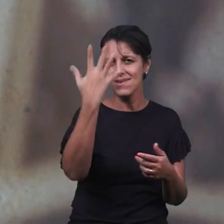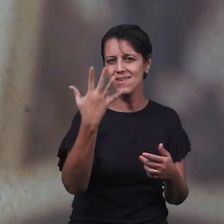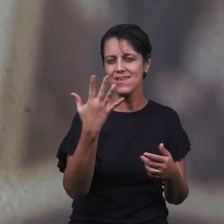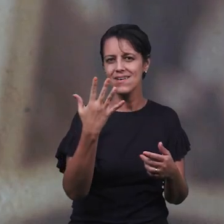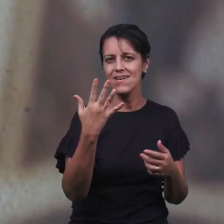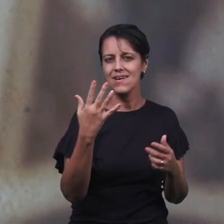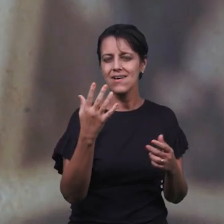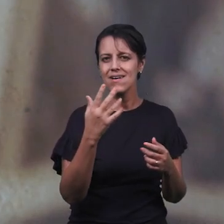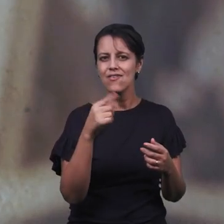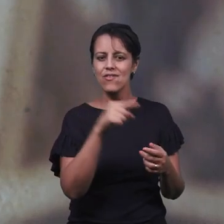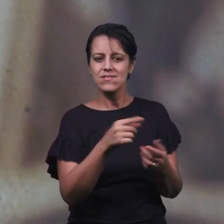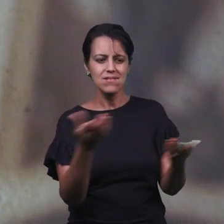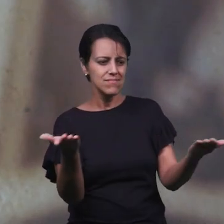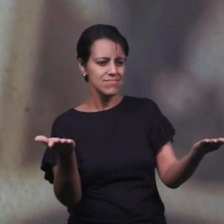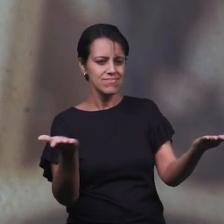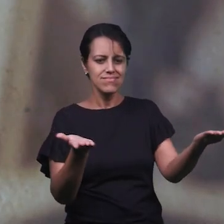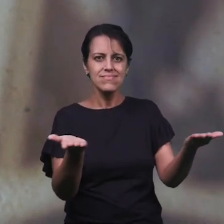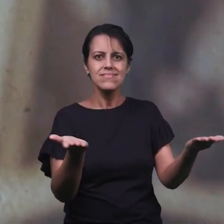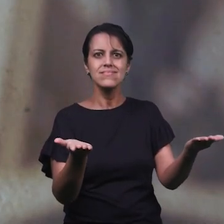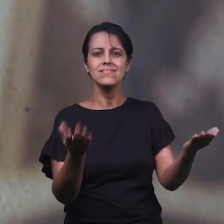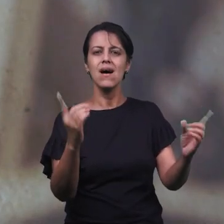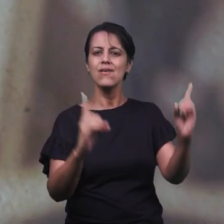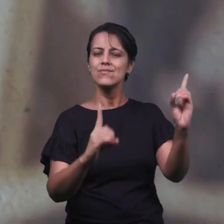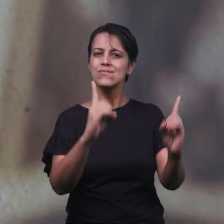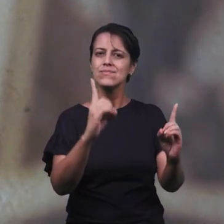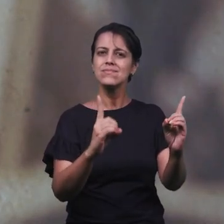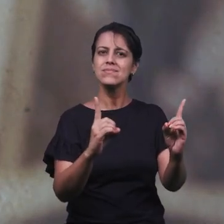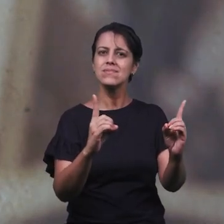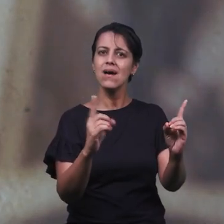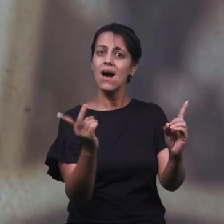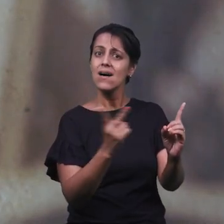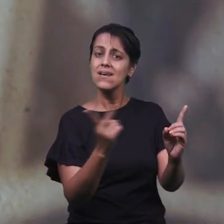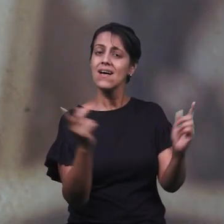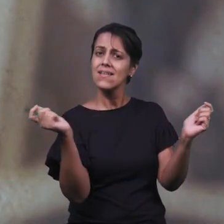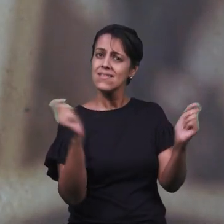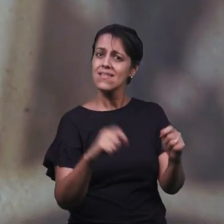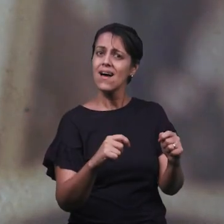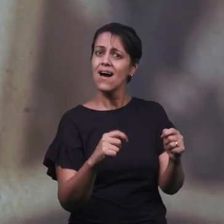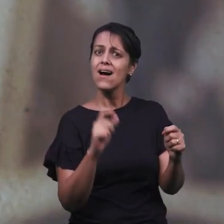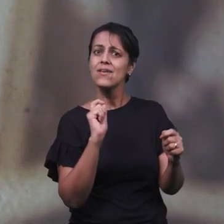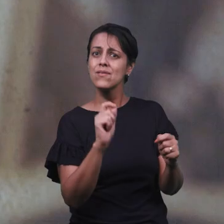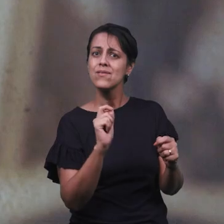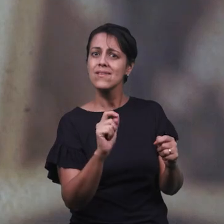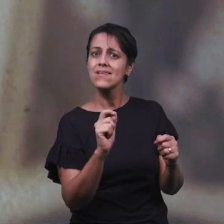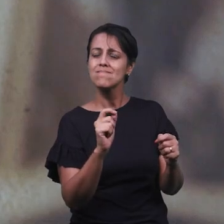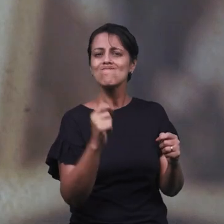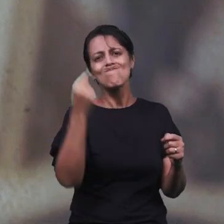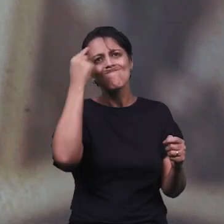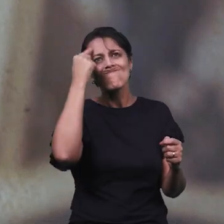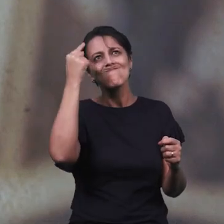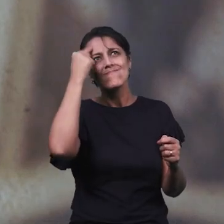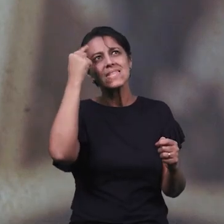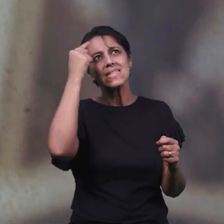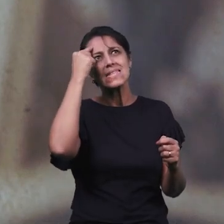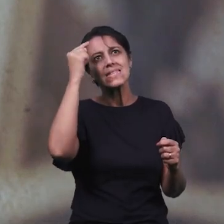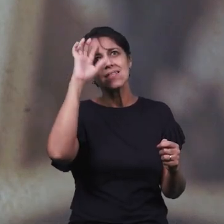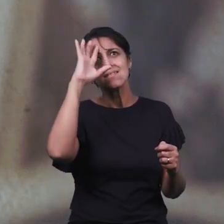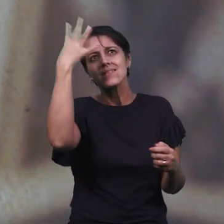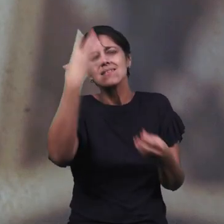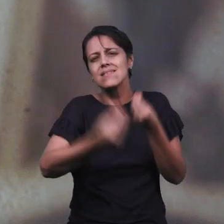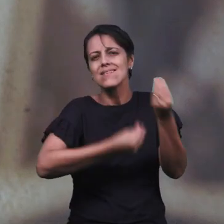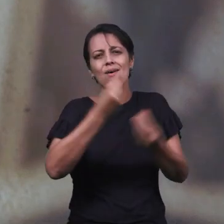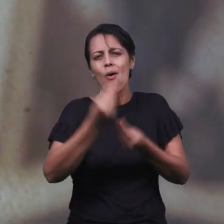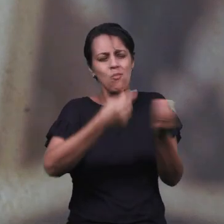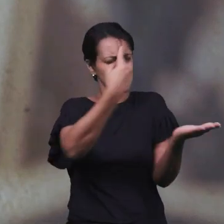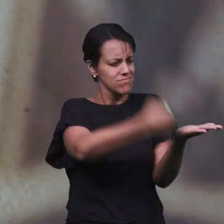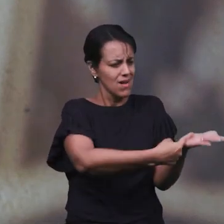a possibilidade delas criarem, né, delas elaborarem este